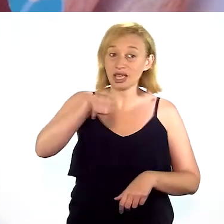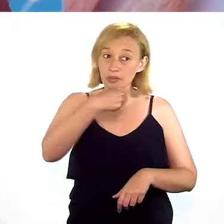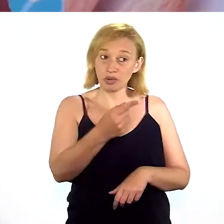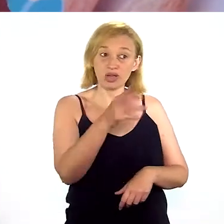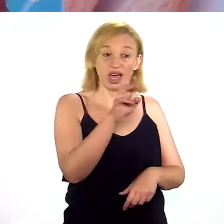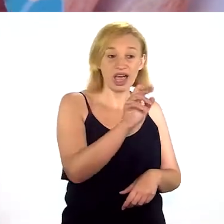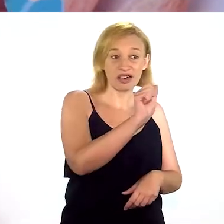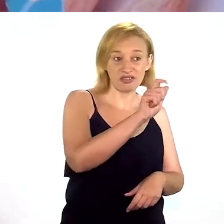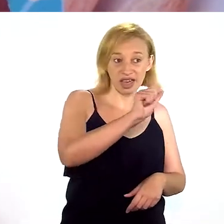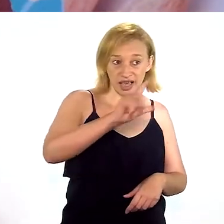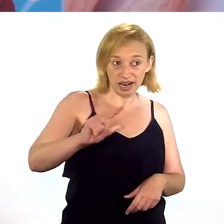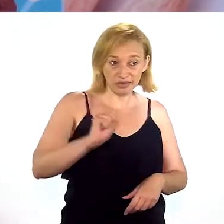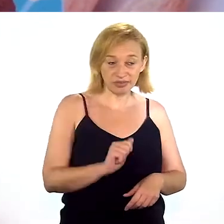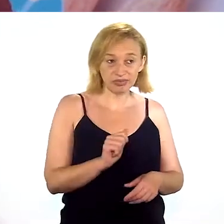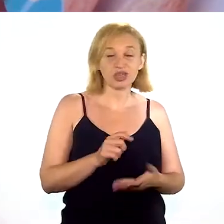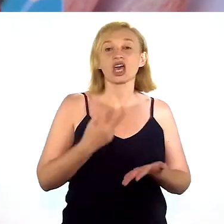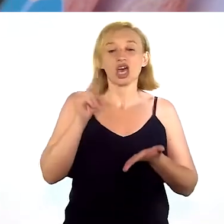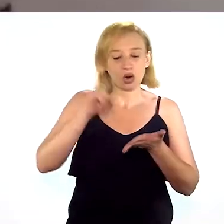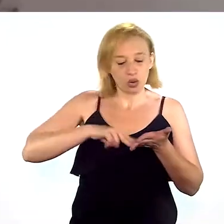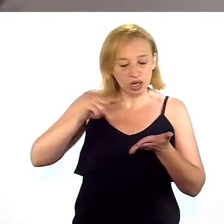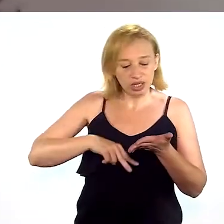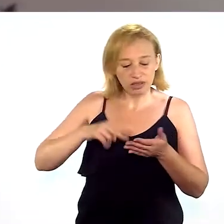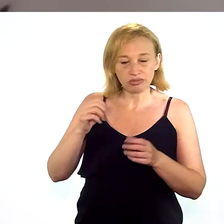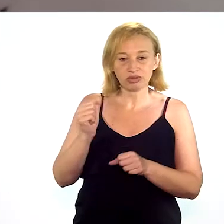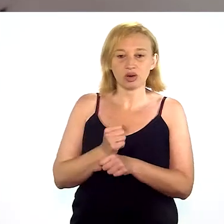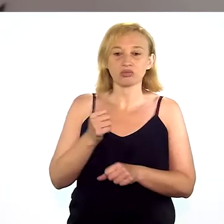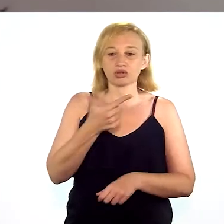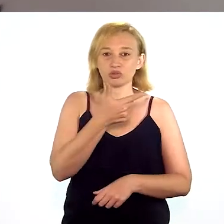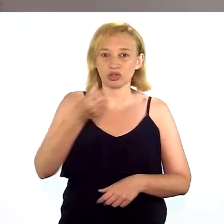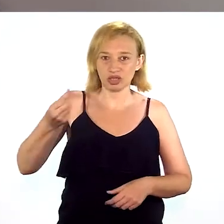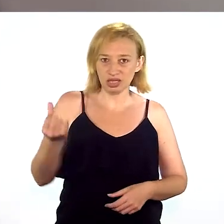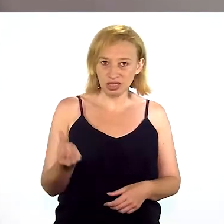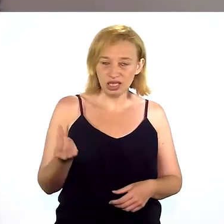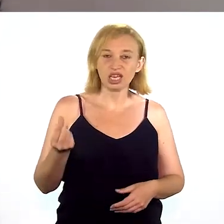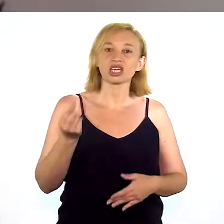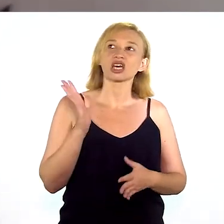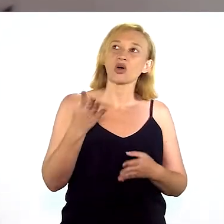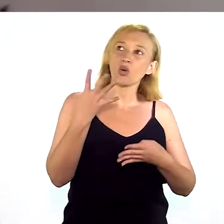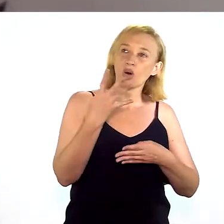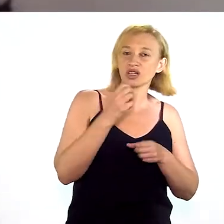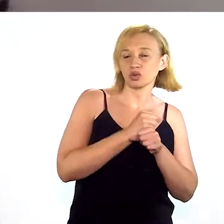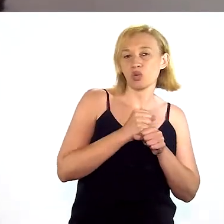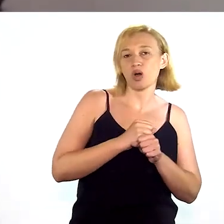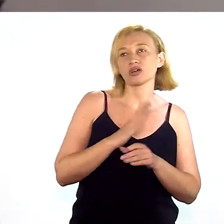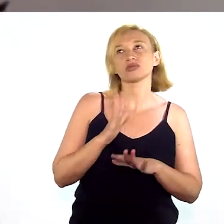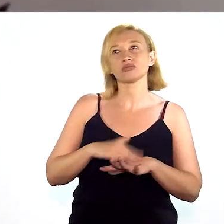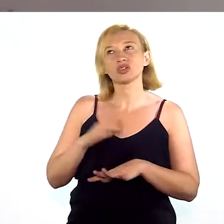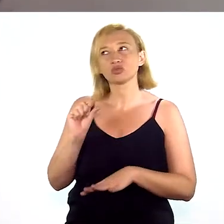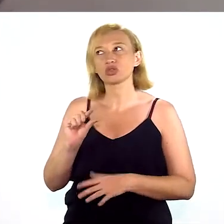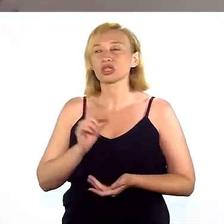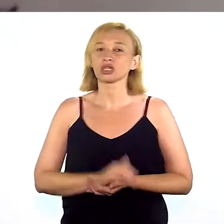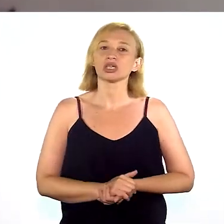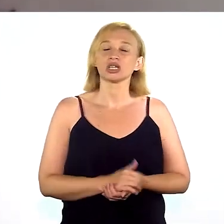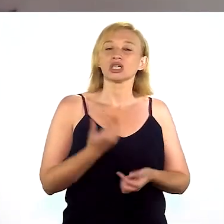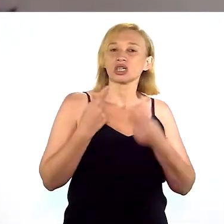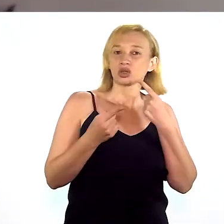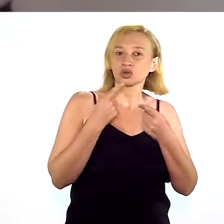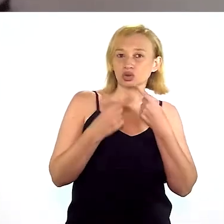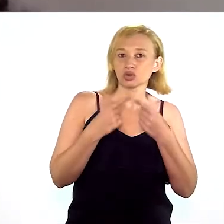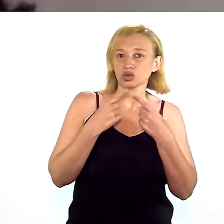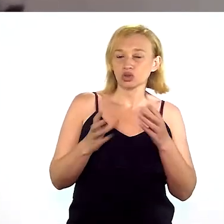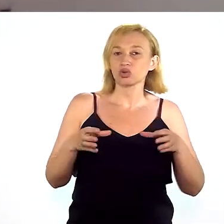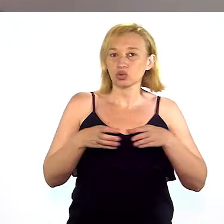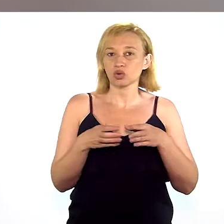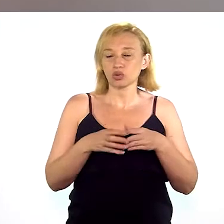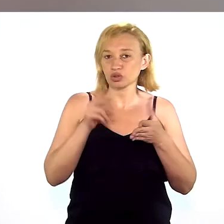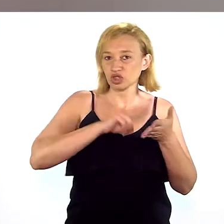com você, Charlene, e depois Rafaela. Eu li essa obra em 2016, né? Então já faz 4 anos, um pouquinho mais, e